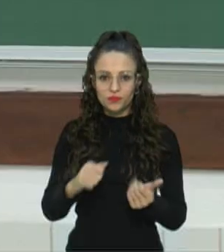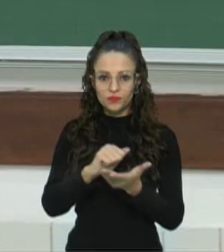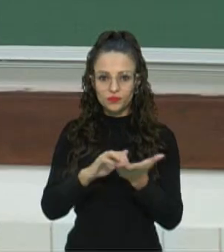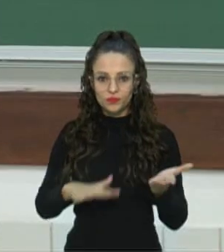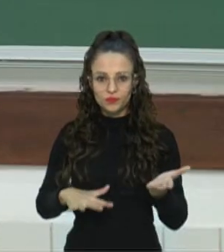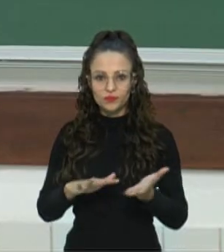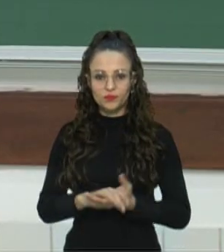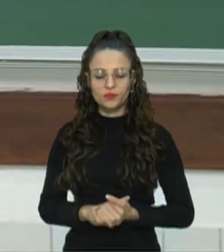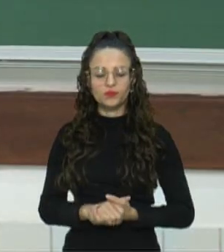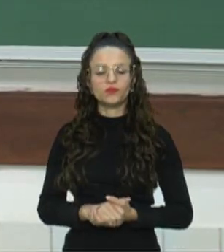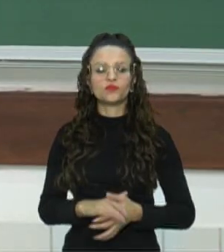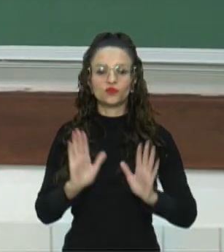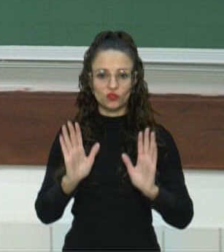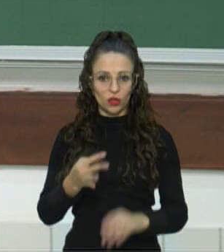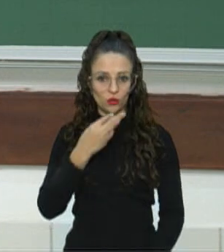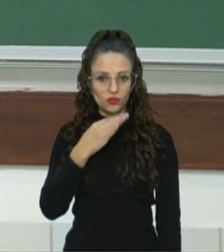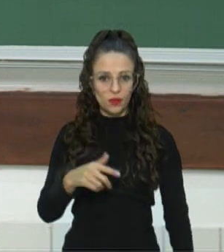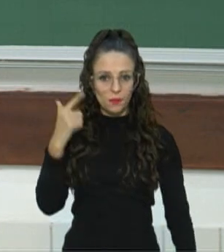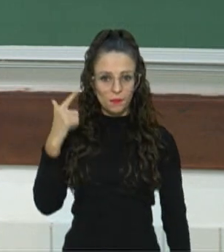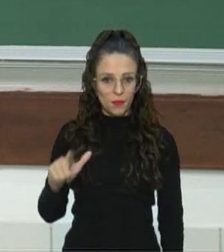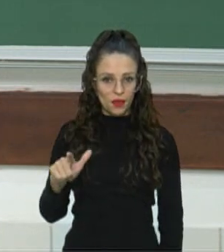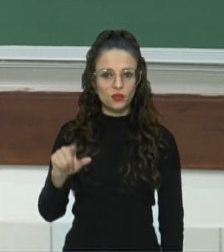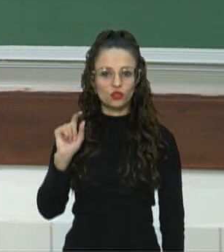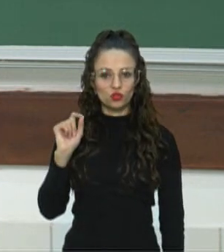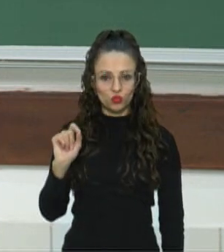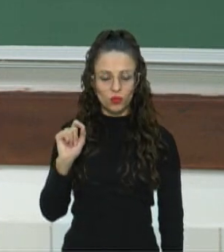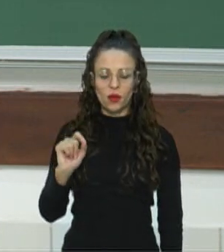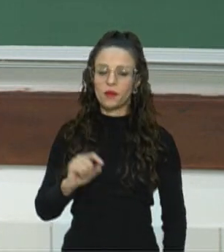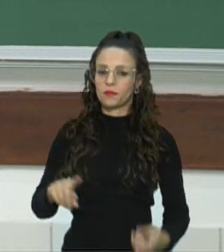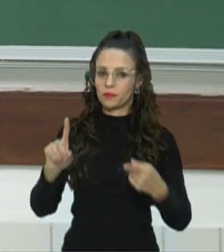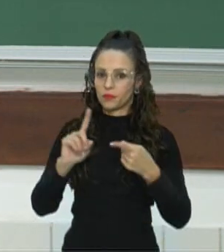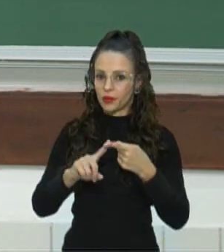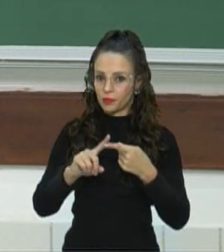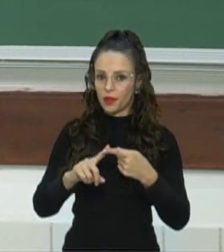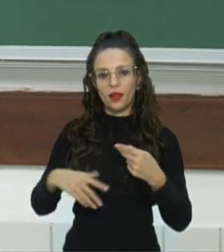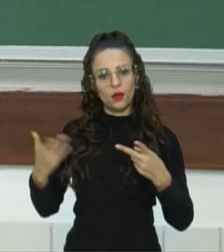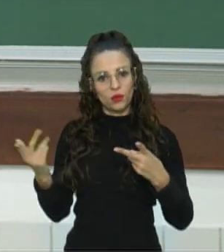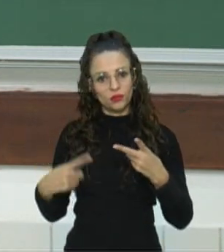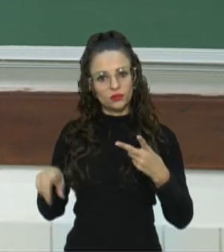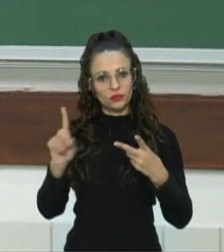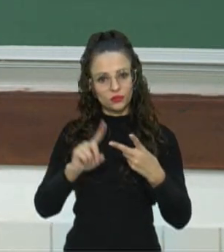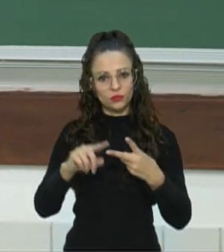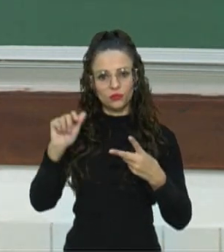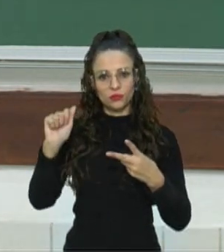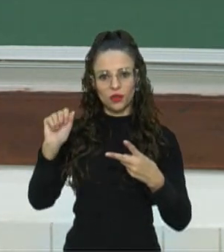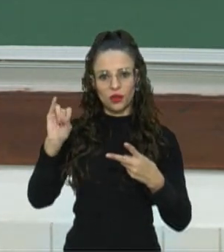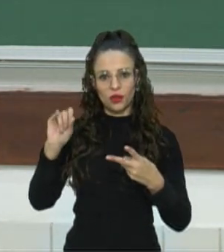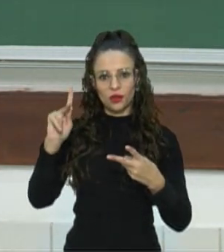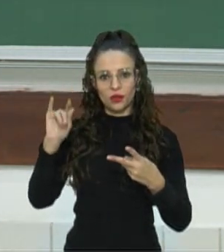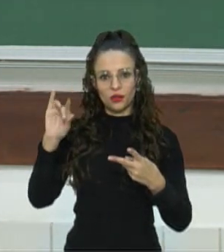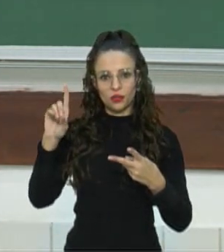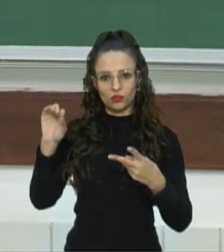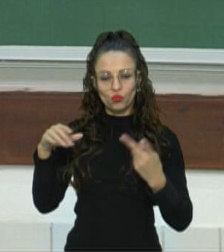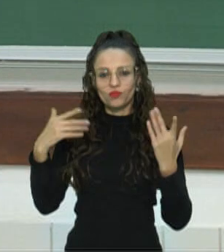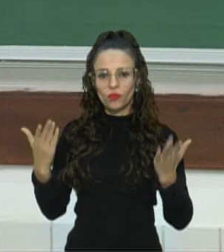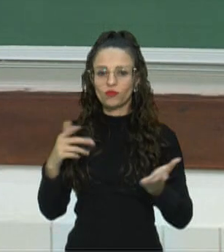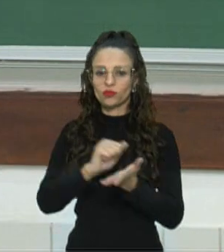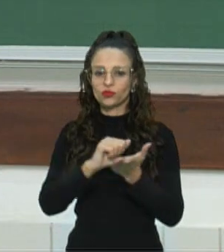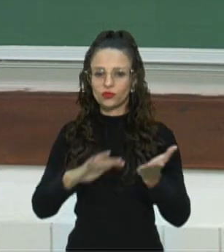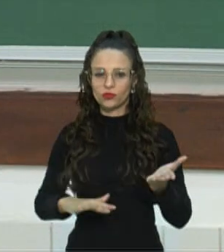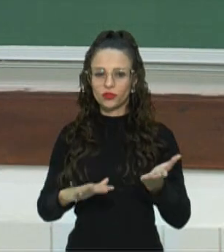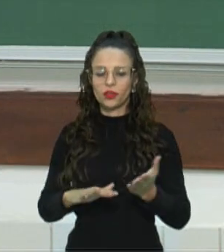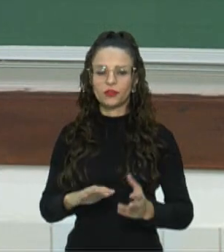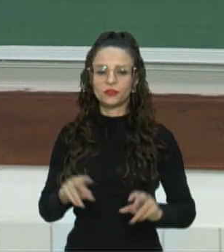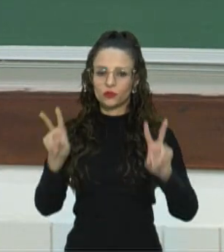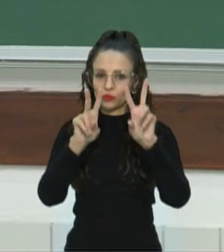então? Conhecemos mais uma modalidade, né? Tivemos a primeira modalidade, agora temos a segunda modalidade, que é o Aikido. Temos a nossa atividade que